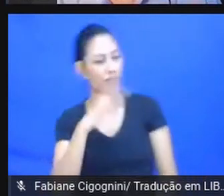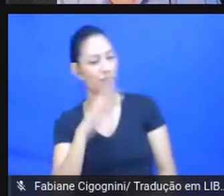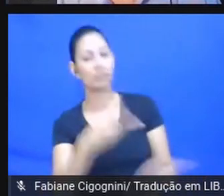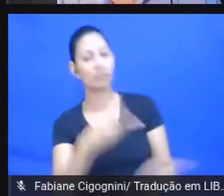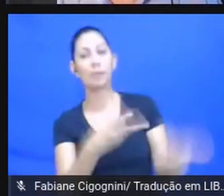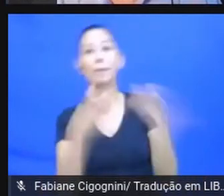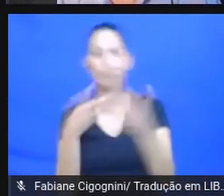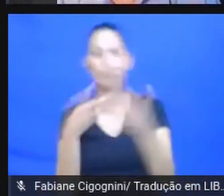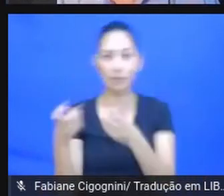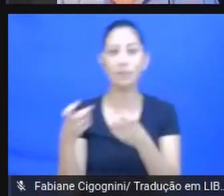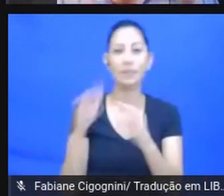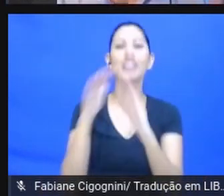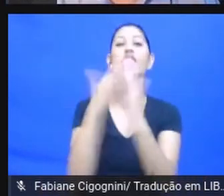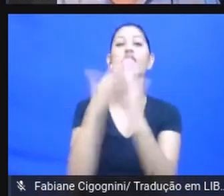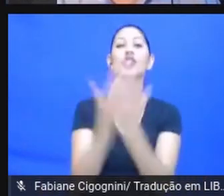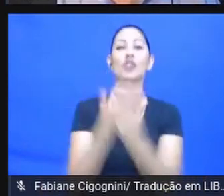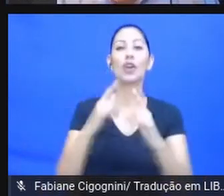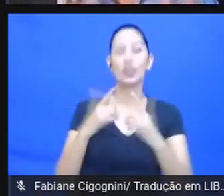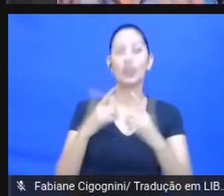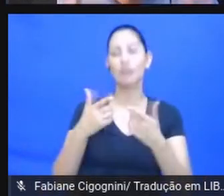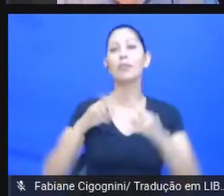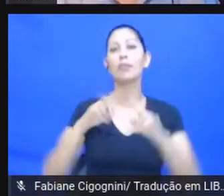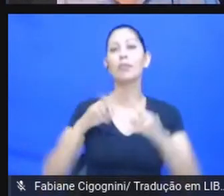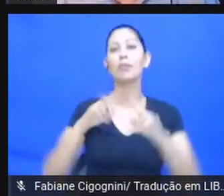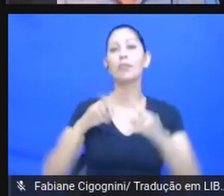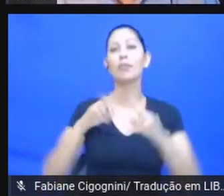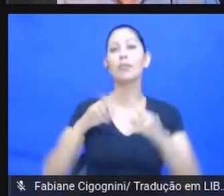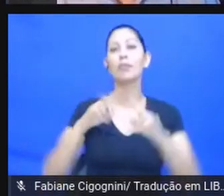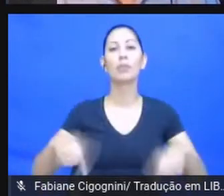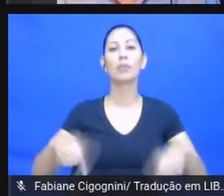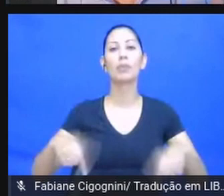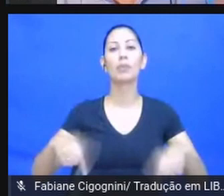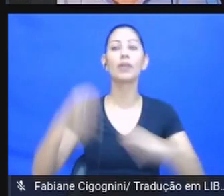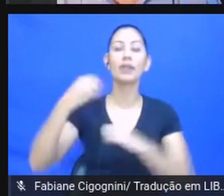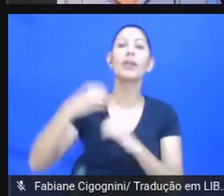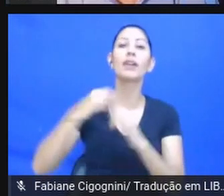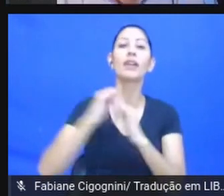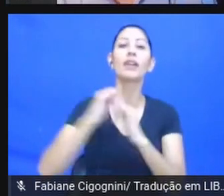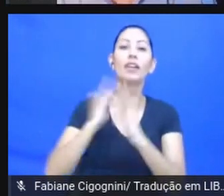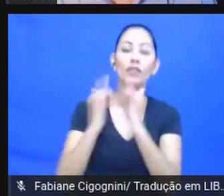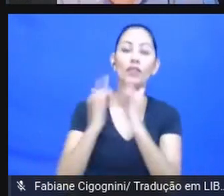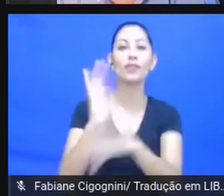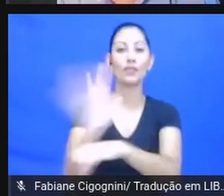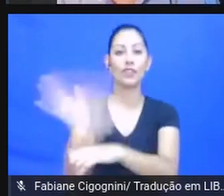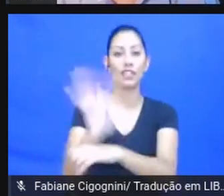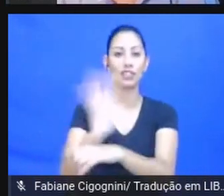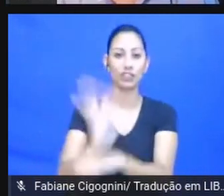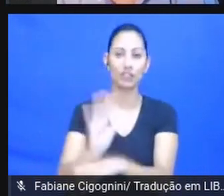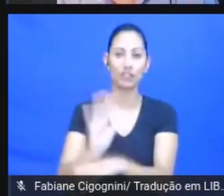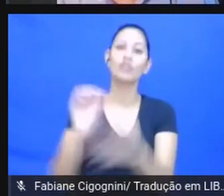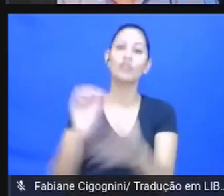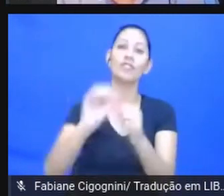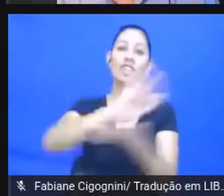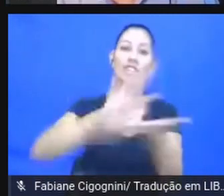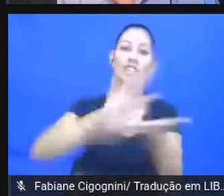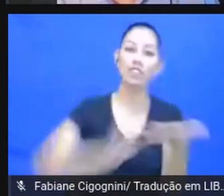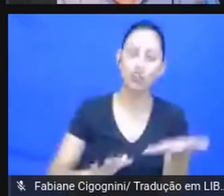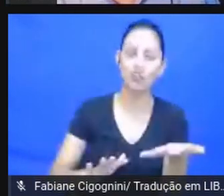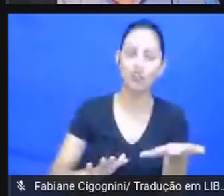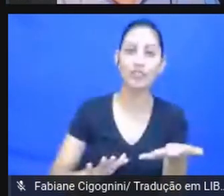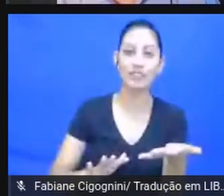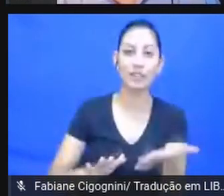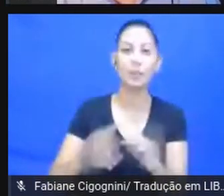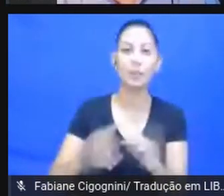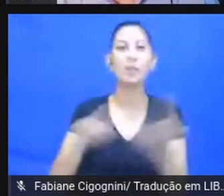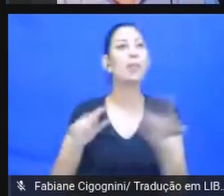algumas universidades públicas que gravaram vídeos, postaram, mandavam fazer exercícios, mas no fundo era